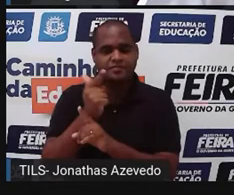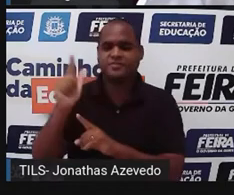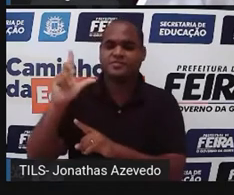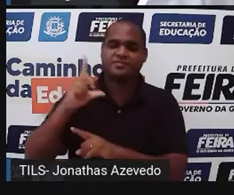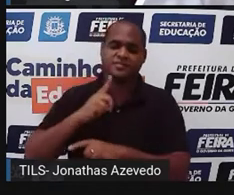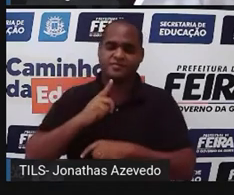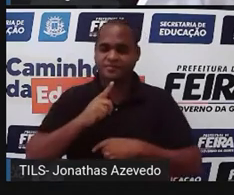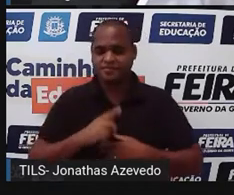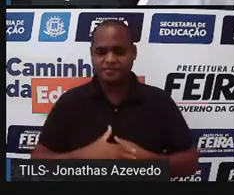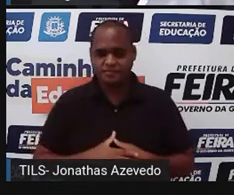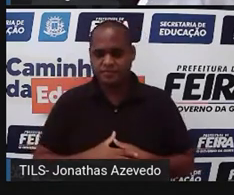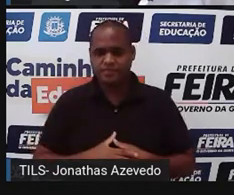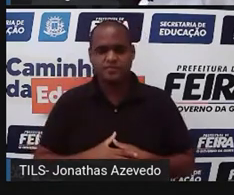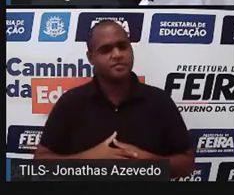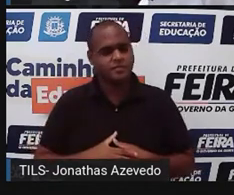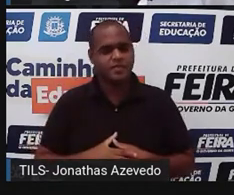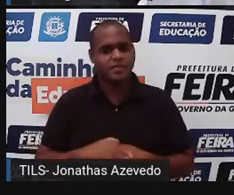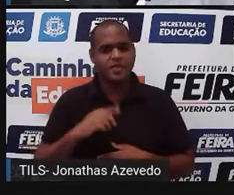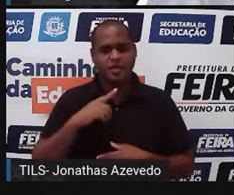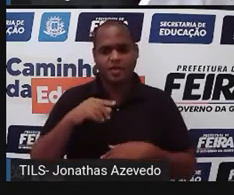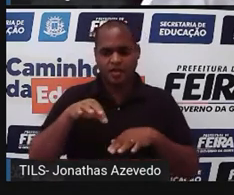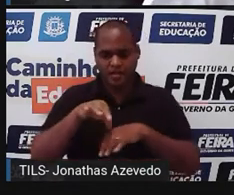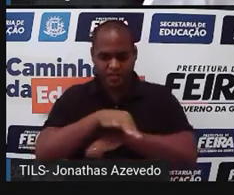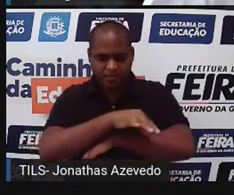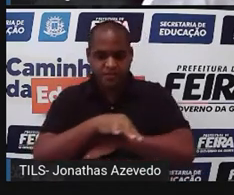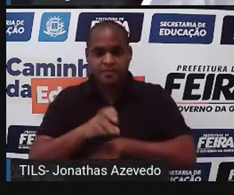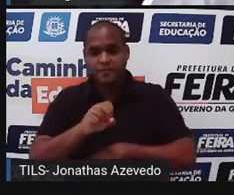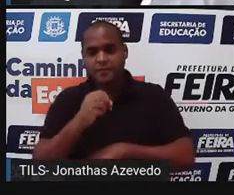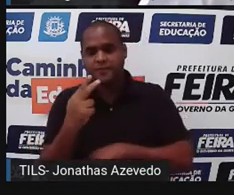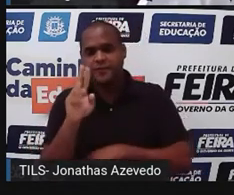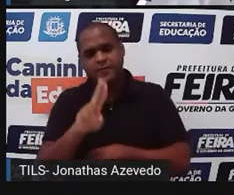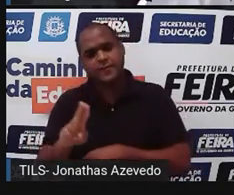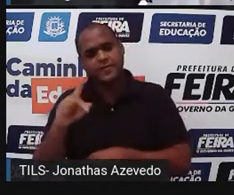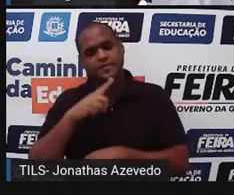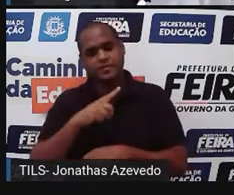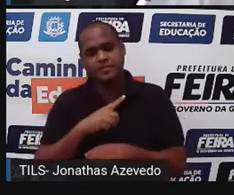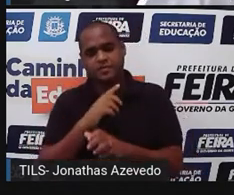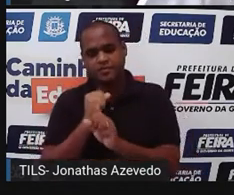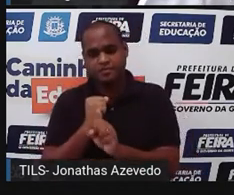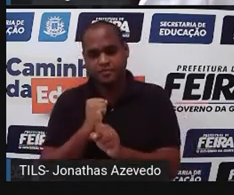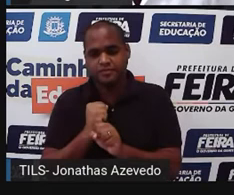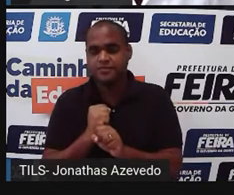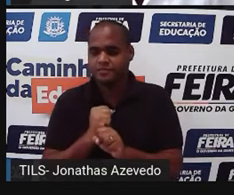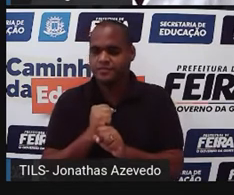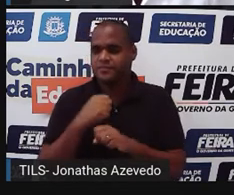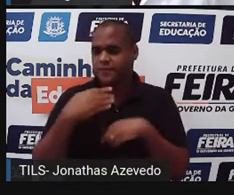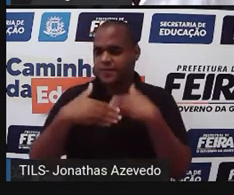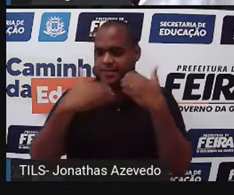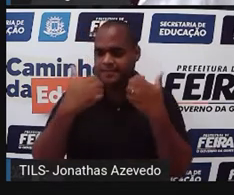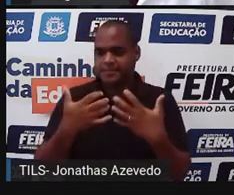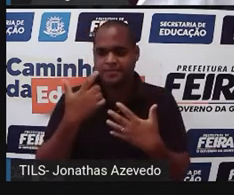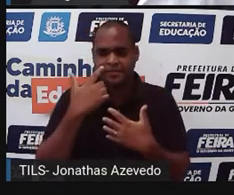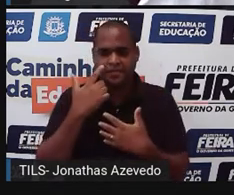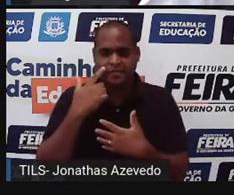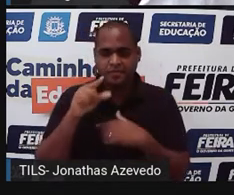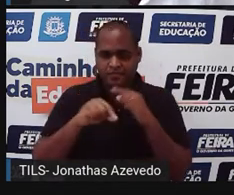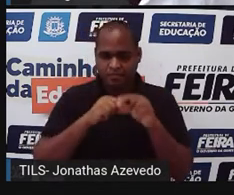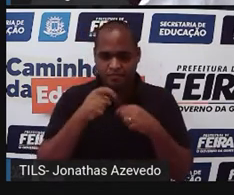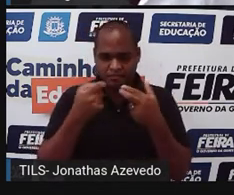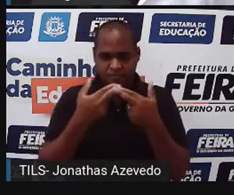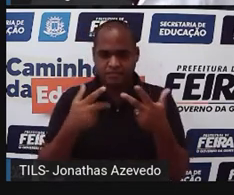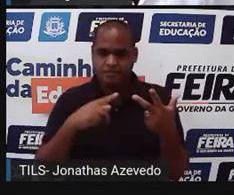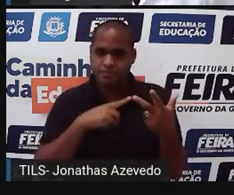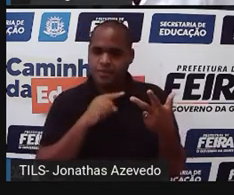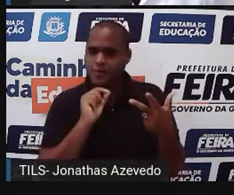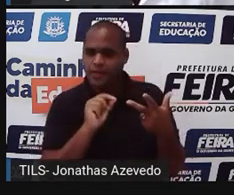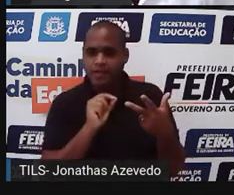passo com a régua ou com aquilo que você usou para servir de régua você vai escolher uma diagonal do